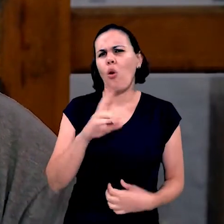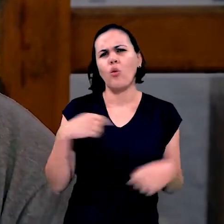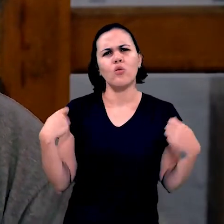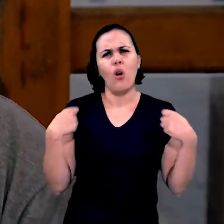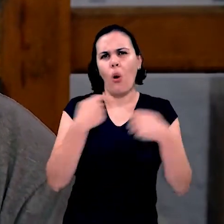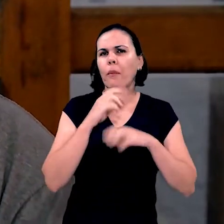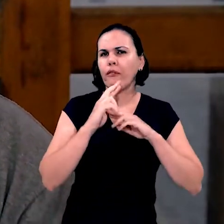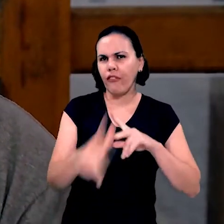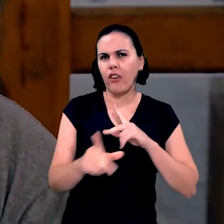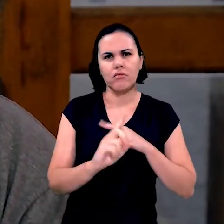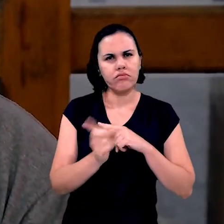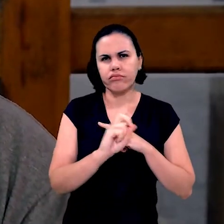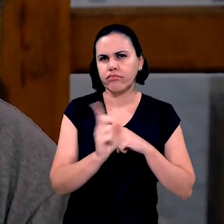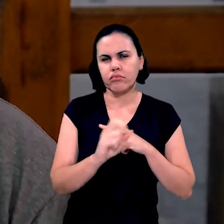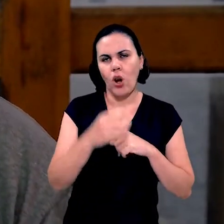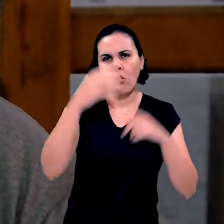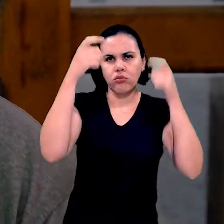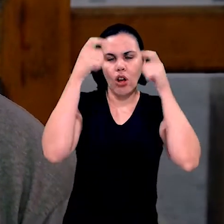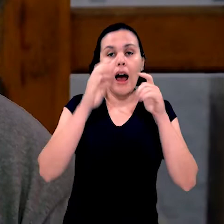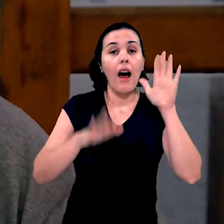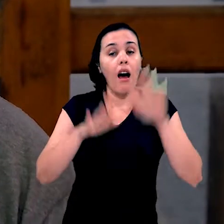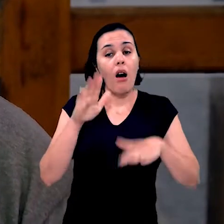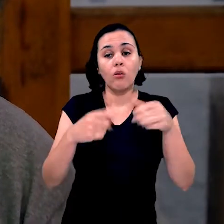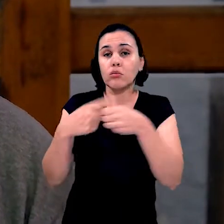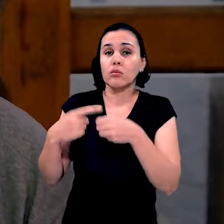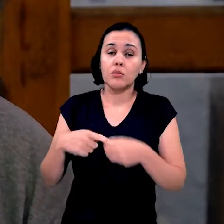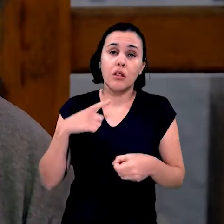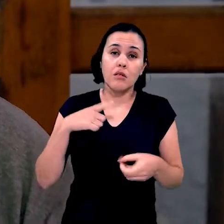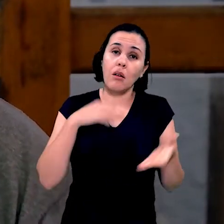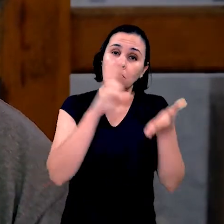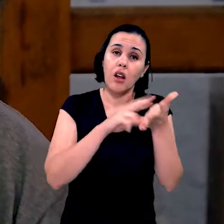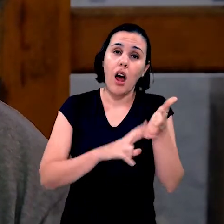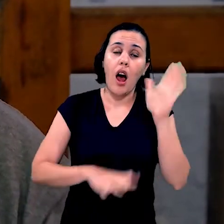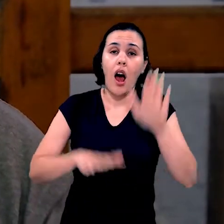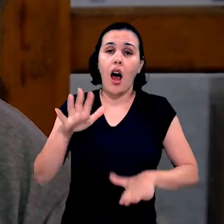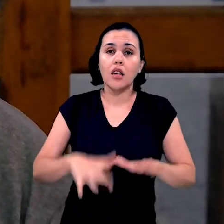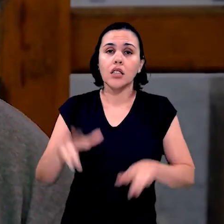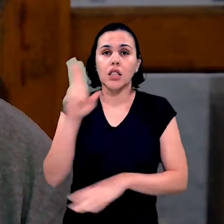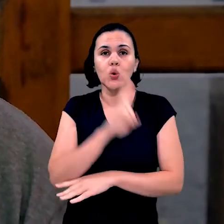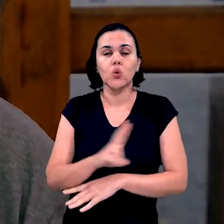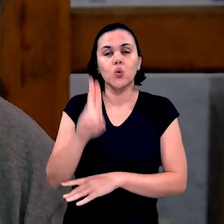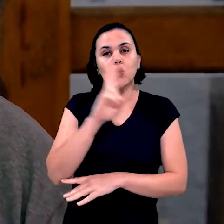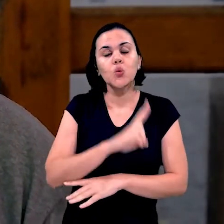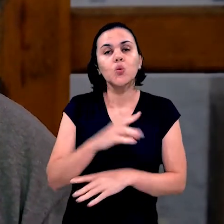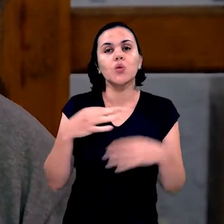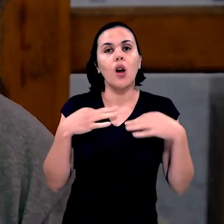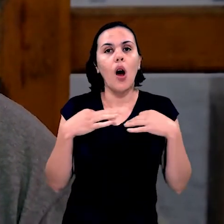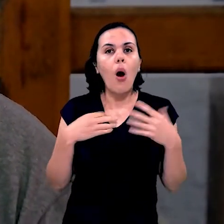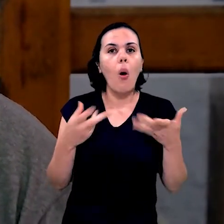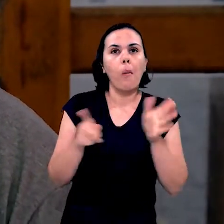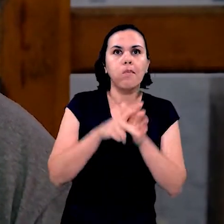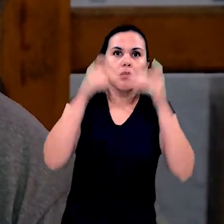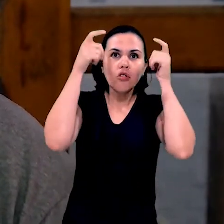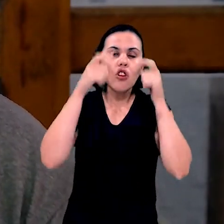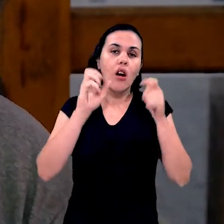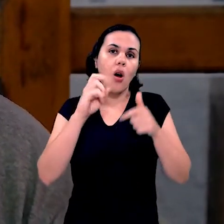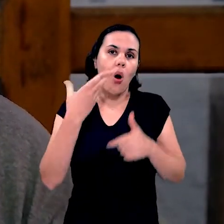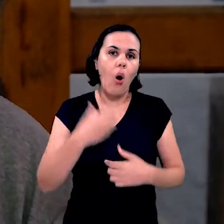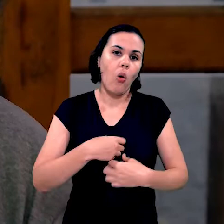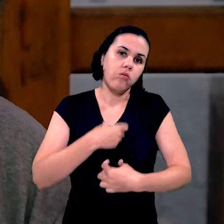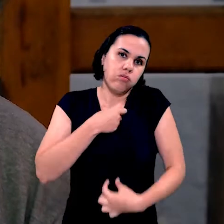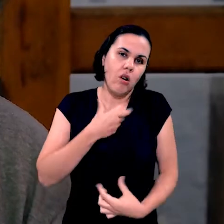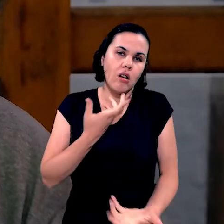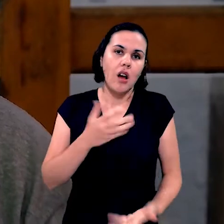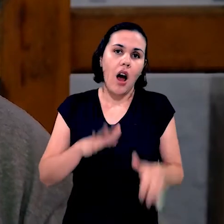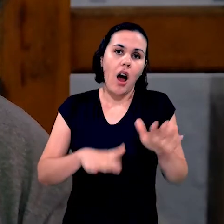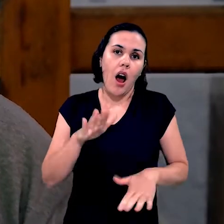Não optei por usar roupa de imperador. Né? E alguns municípios têm essa regra, então acaba usando a roupa de rei ou a